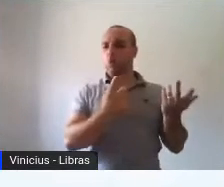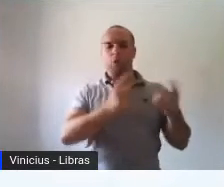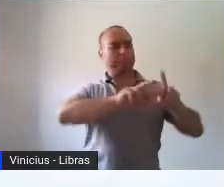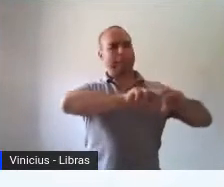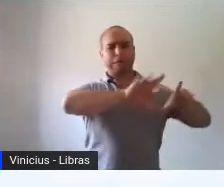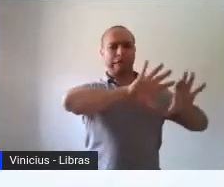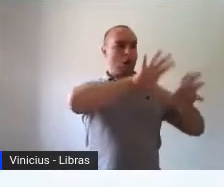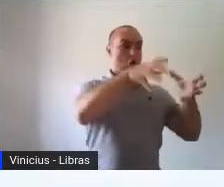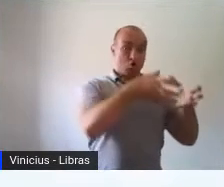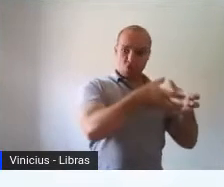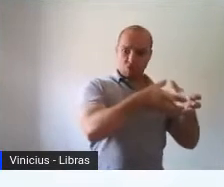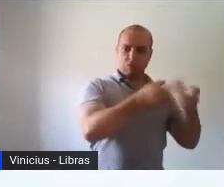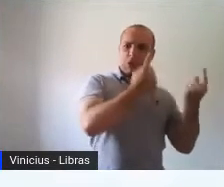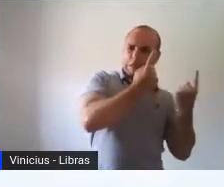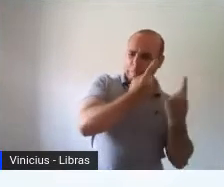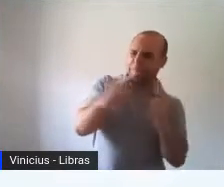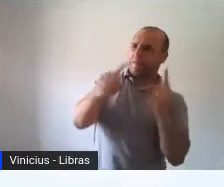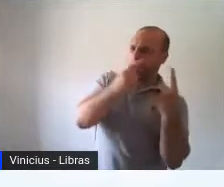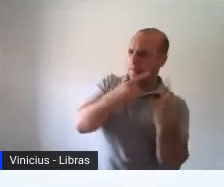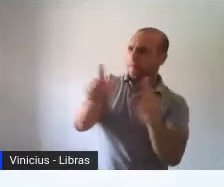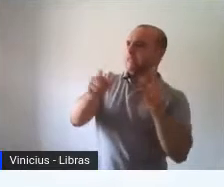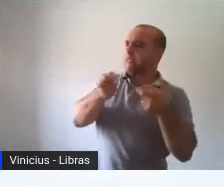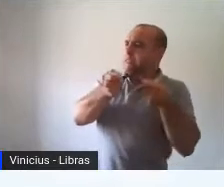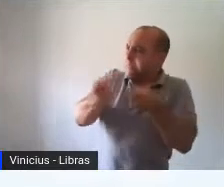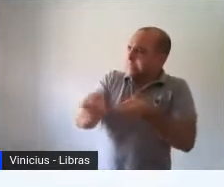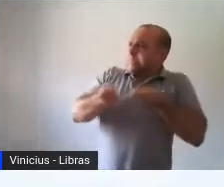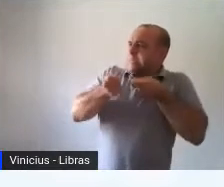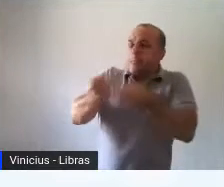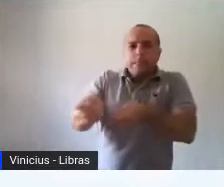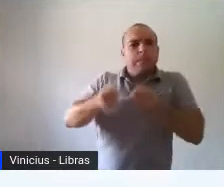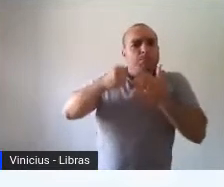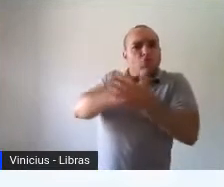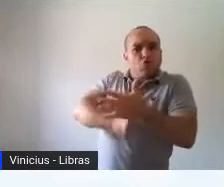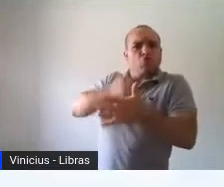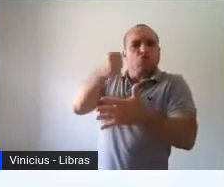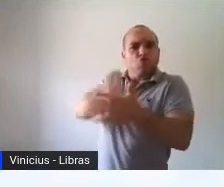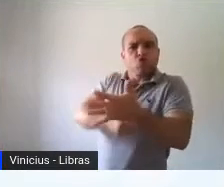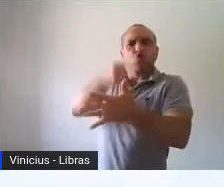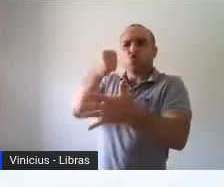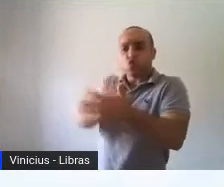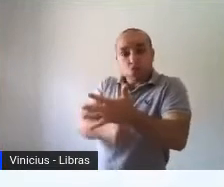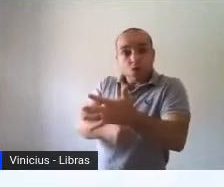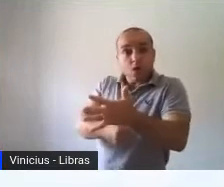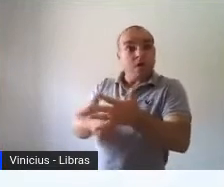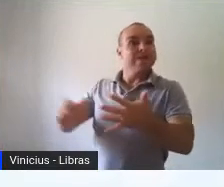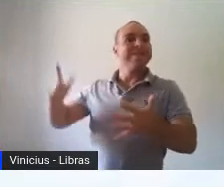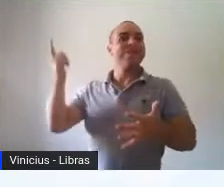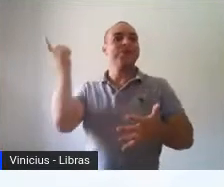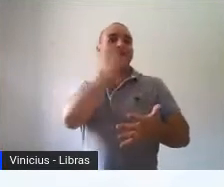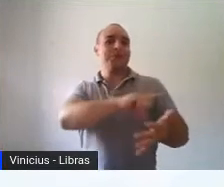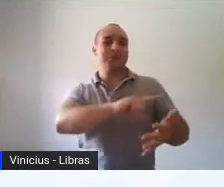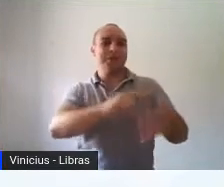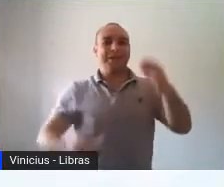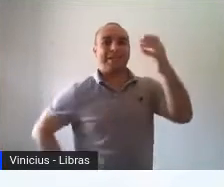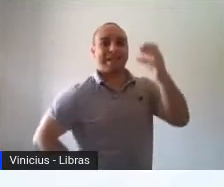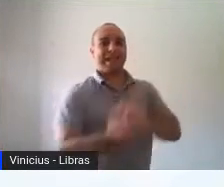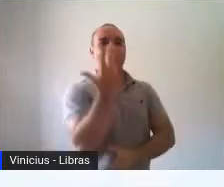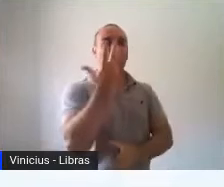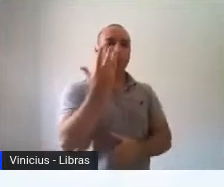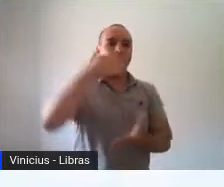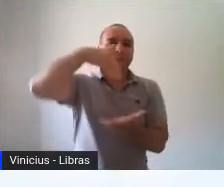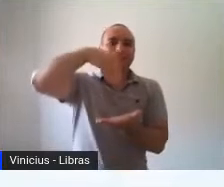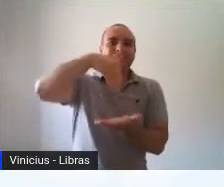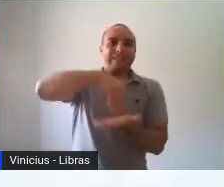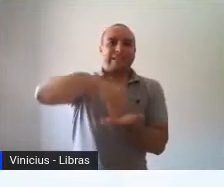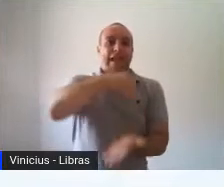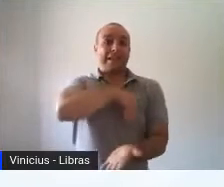participação muito importante do Sérgio Bútica, e a gente conseguiu lá atrás criar o piso regional. Nos